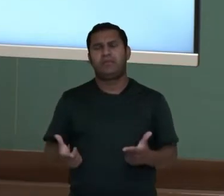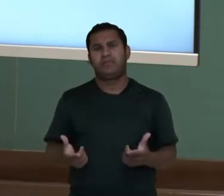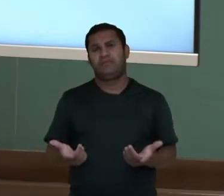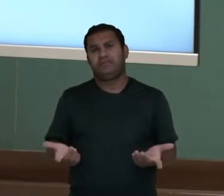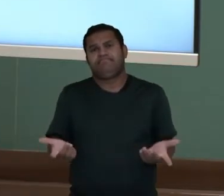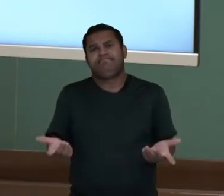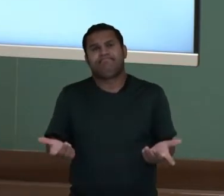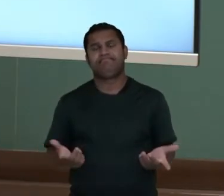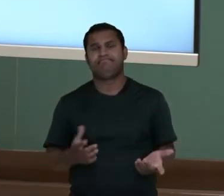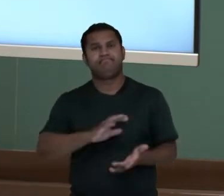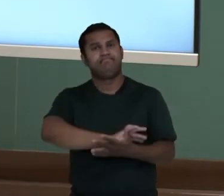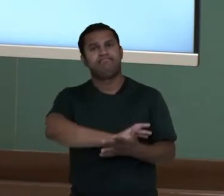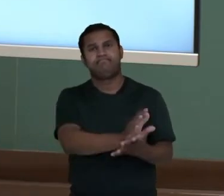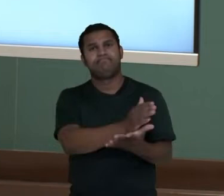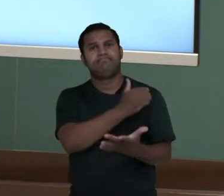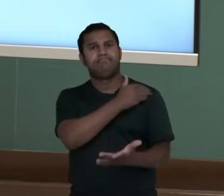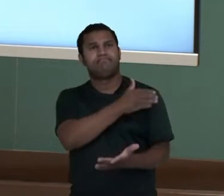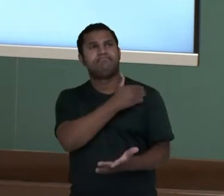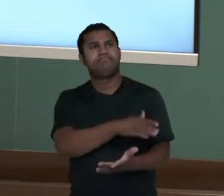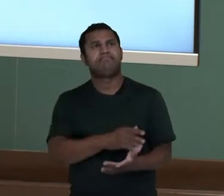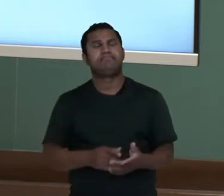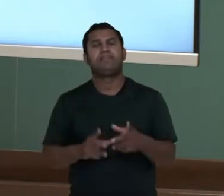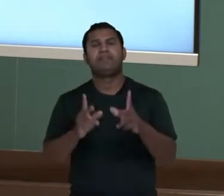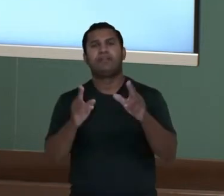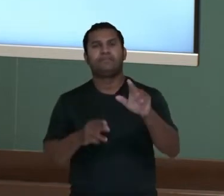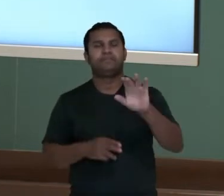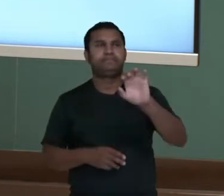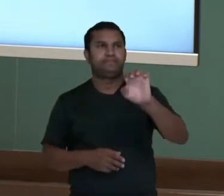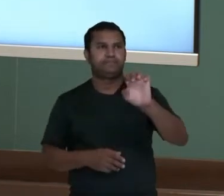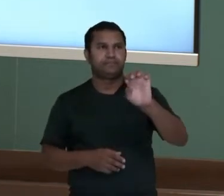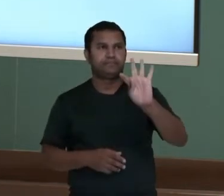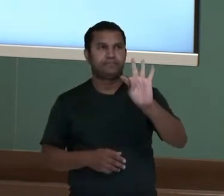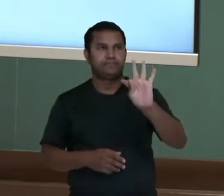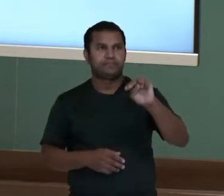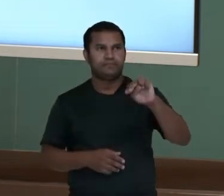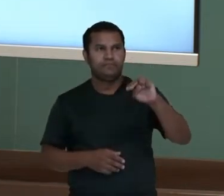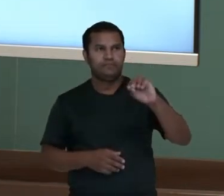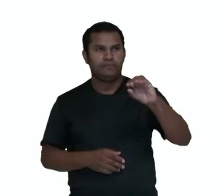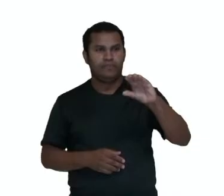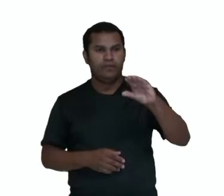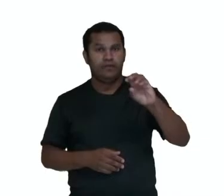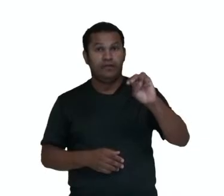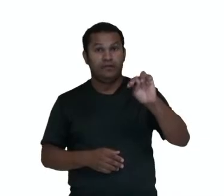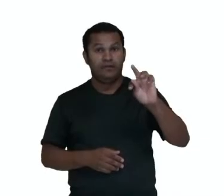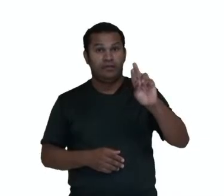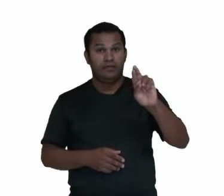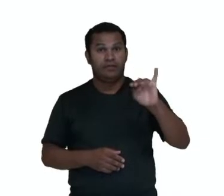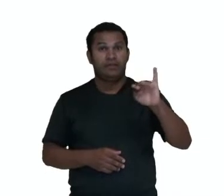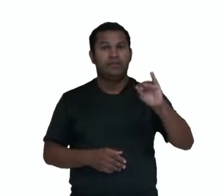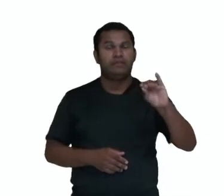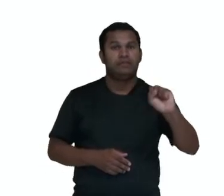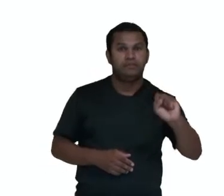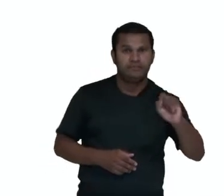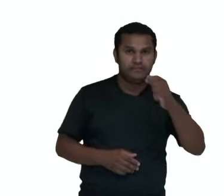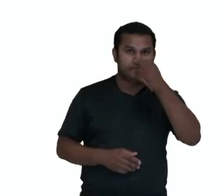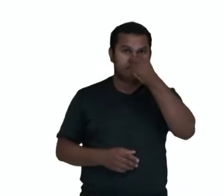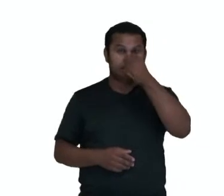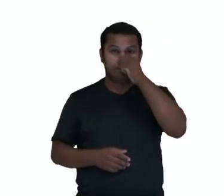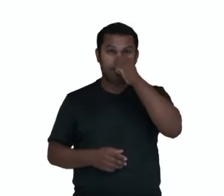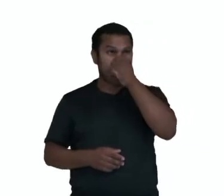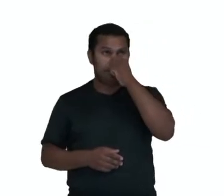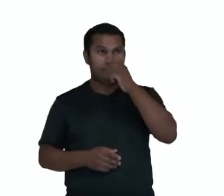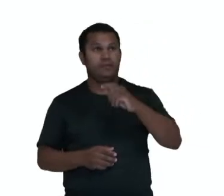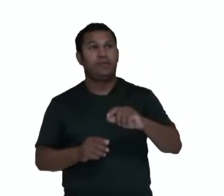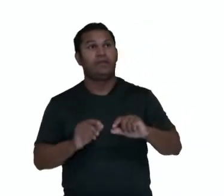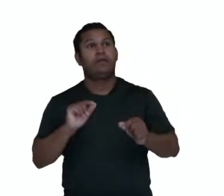da antropologia que as ciências, principalmente da área humana, utiliza, não é mesmo? E pode ser definido